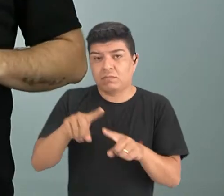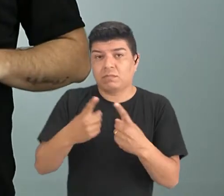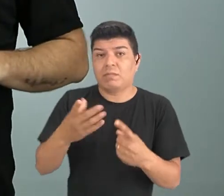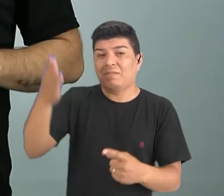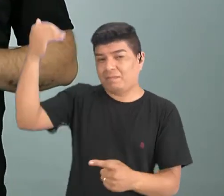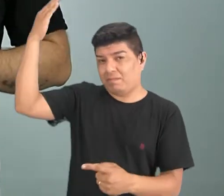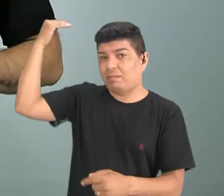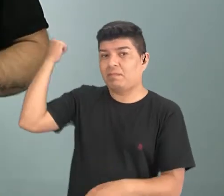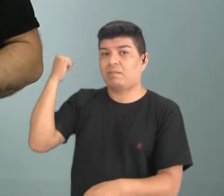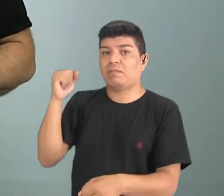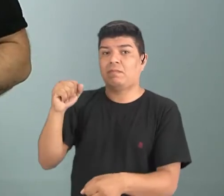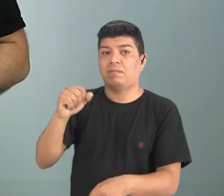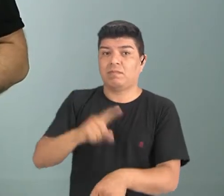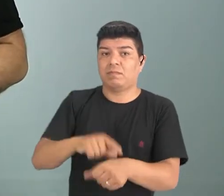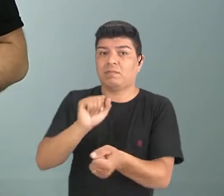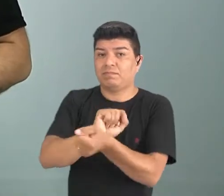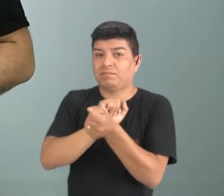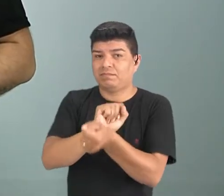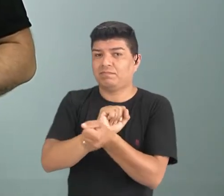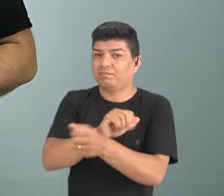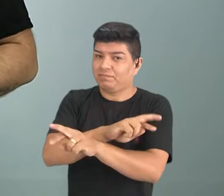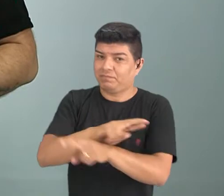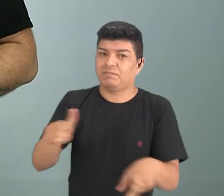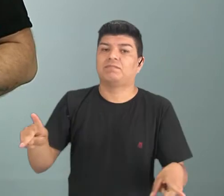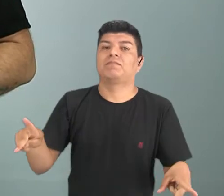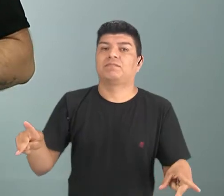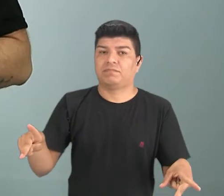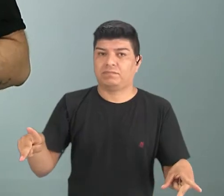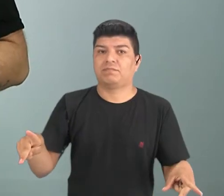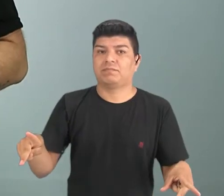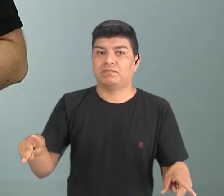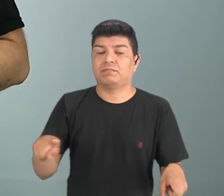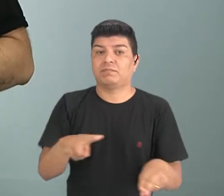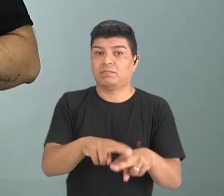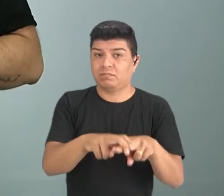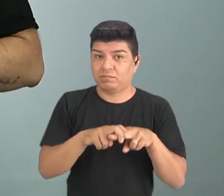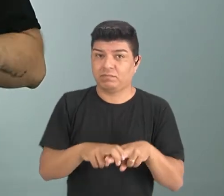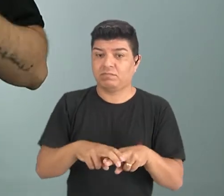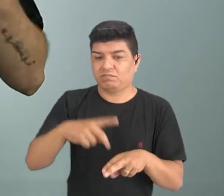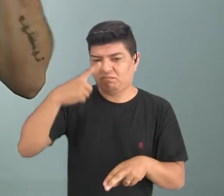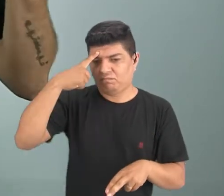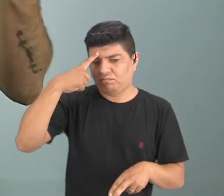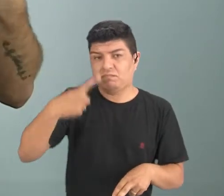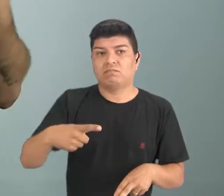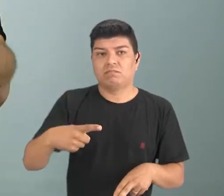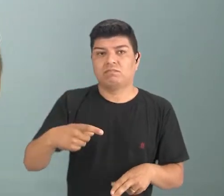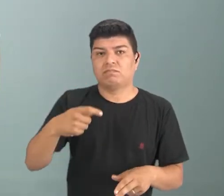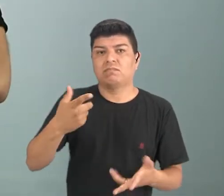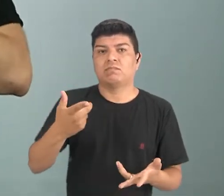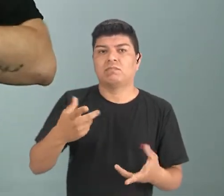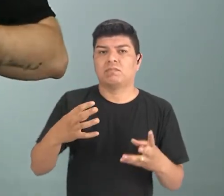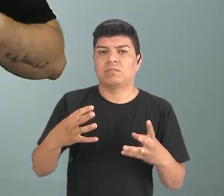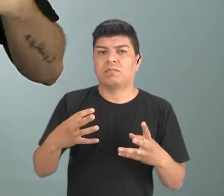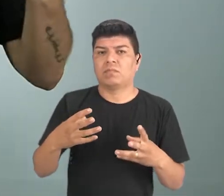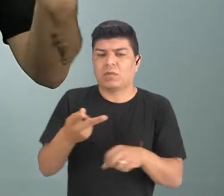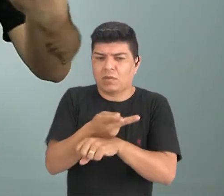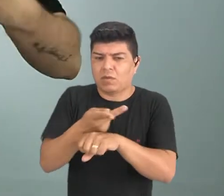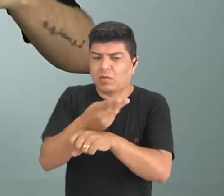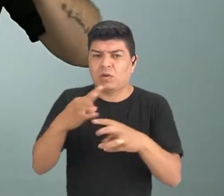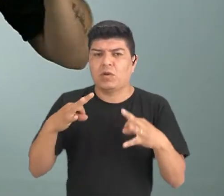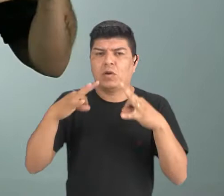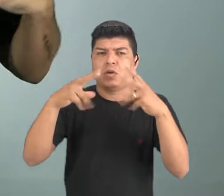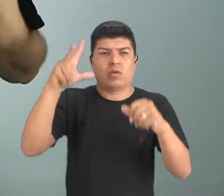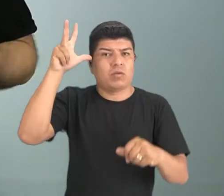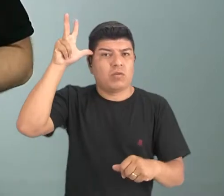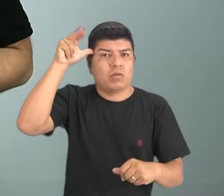da escravidão era muito diferente. Então ele é obrigado. Ele foi atrás de todos os cavalos,